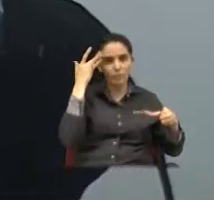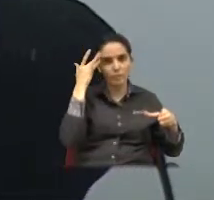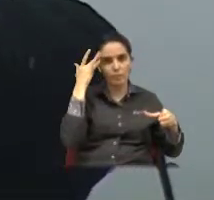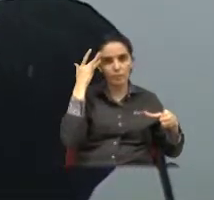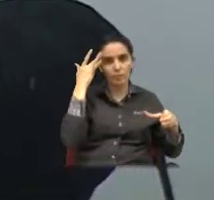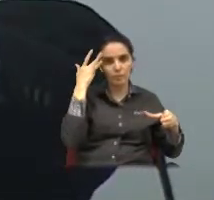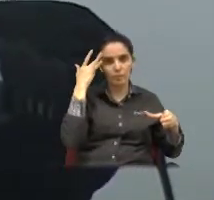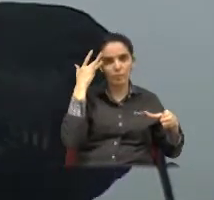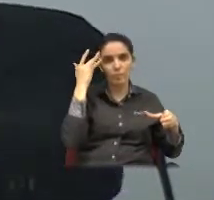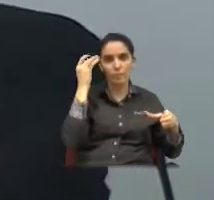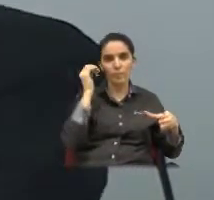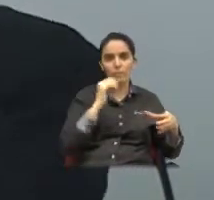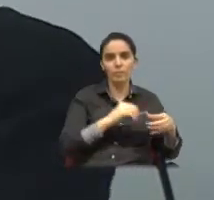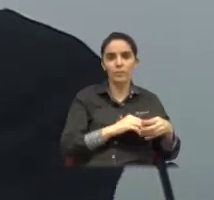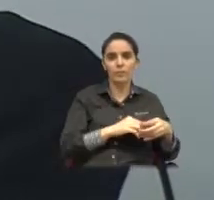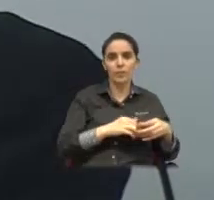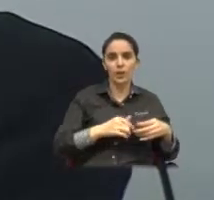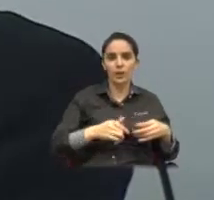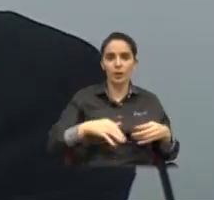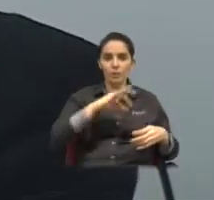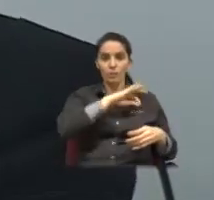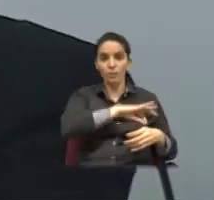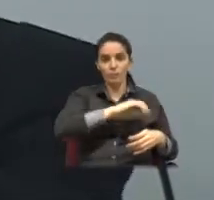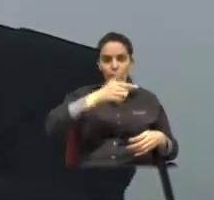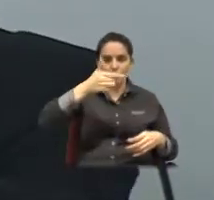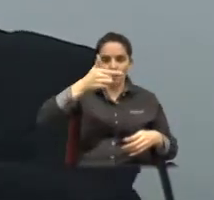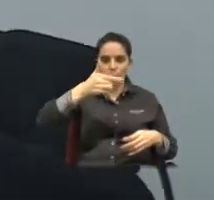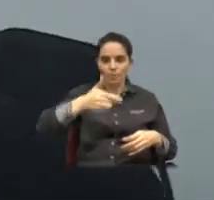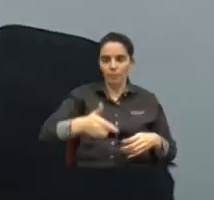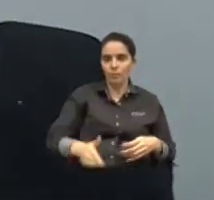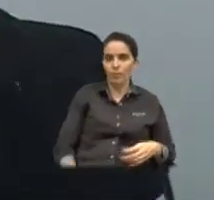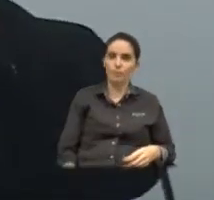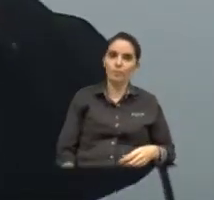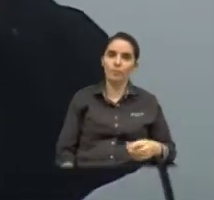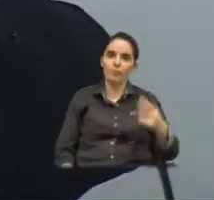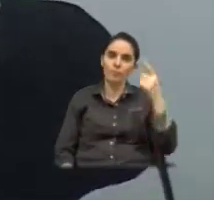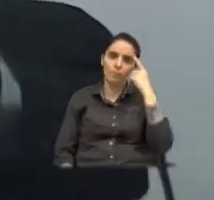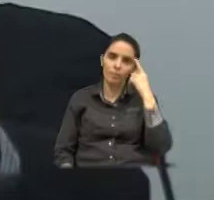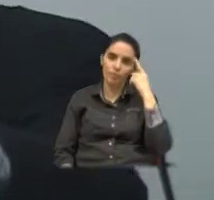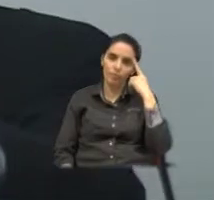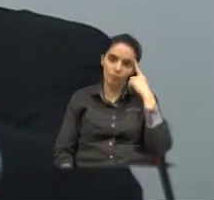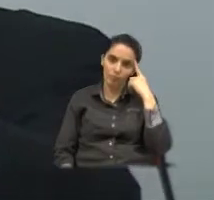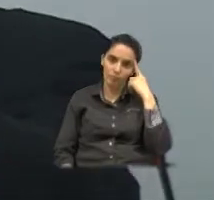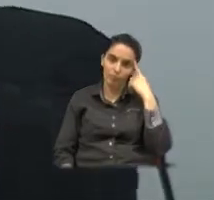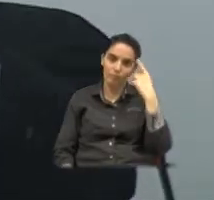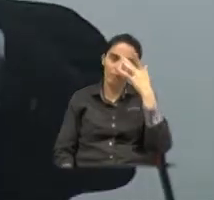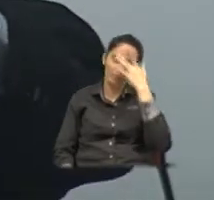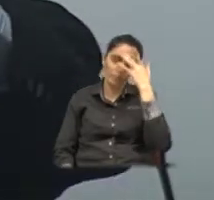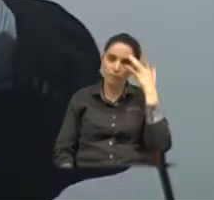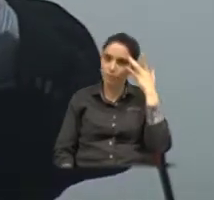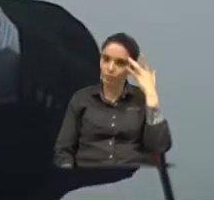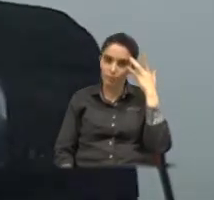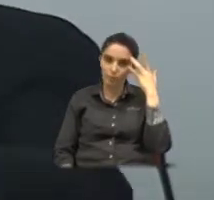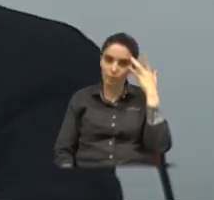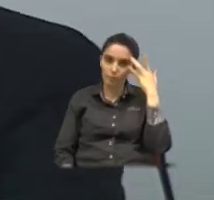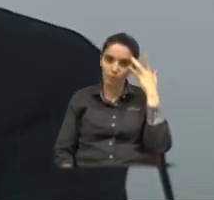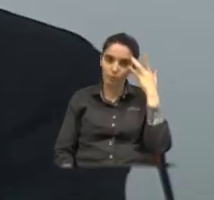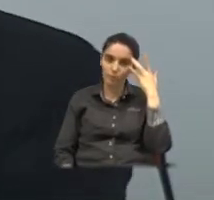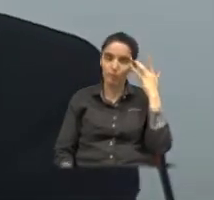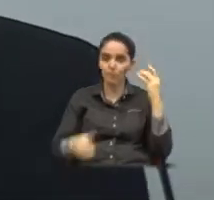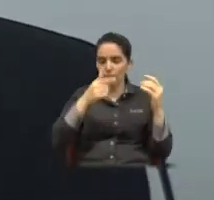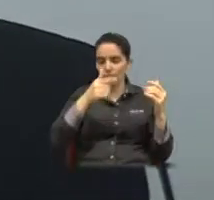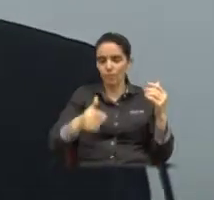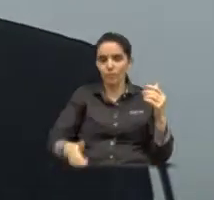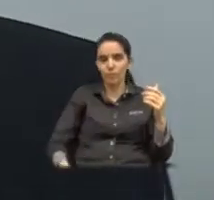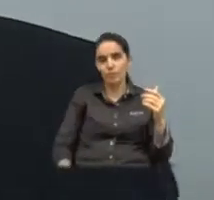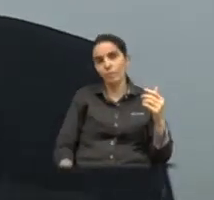Ele abaixou a arma, pensando nas vítimas. E ao tempo que ele abaixava